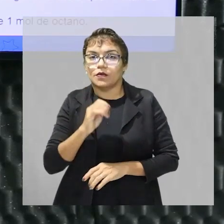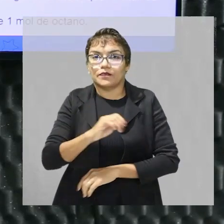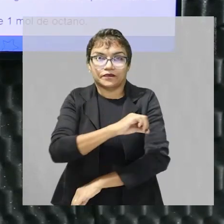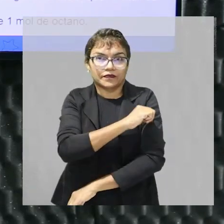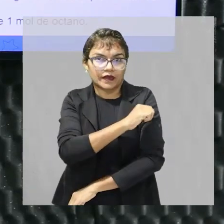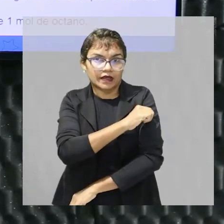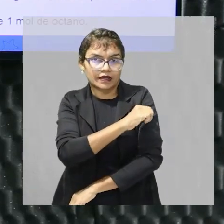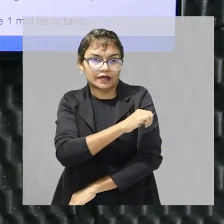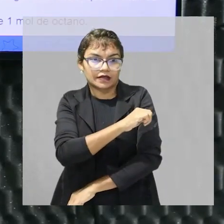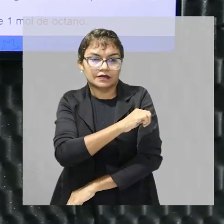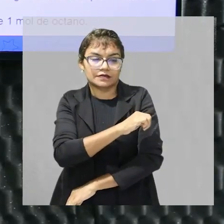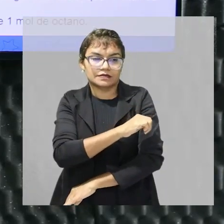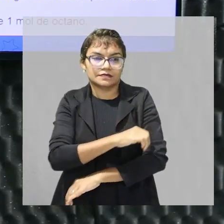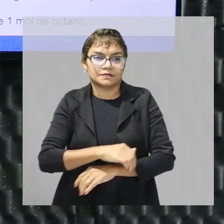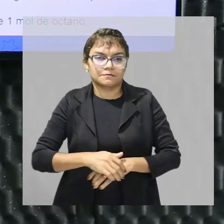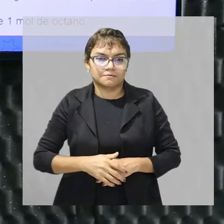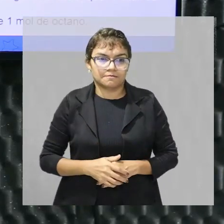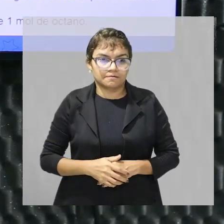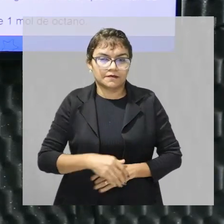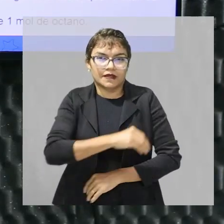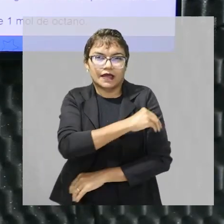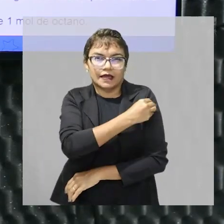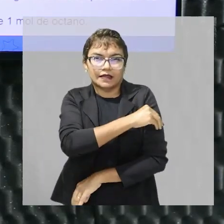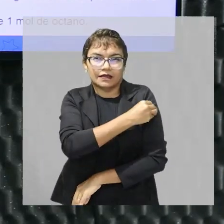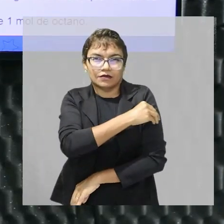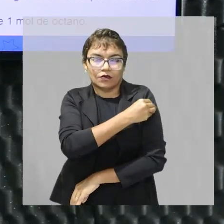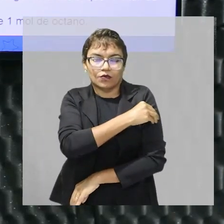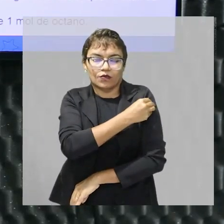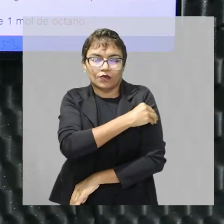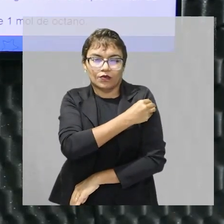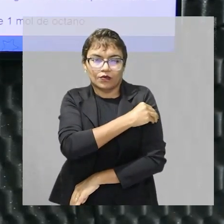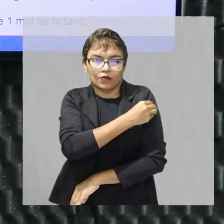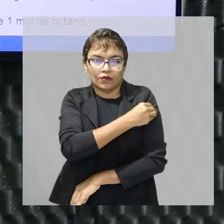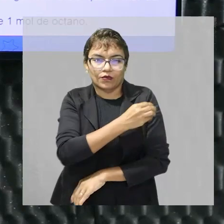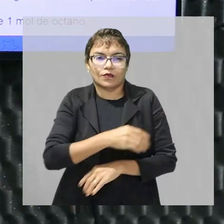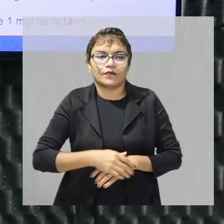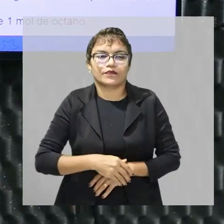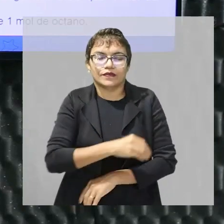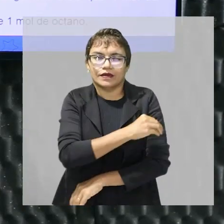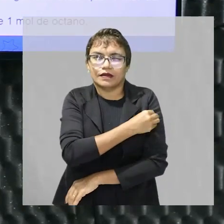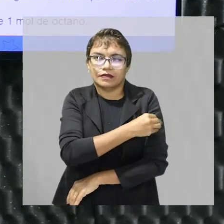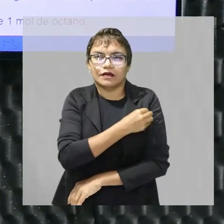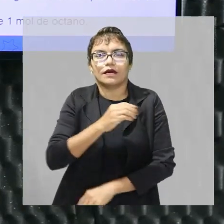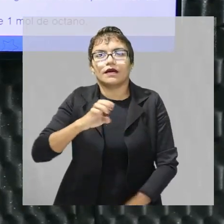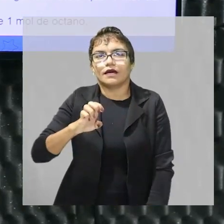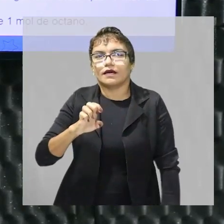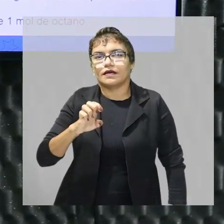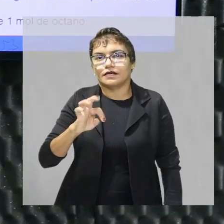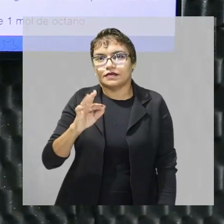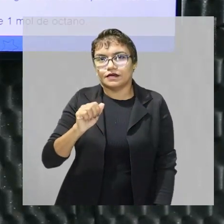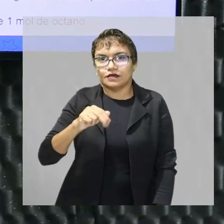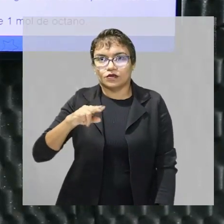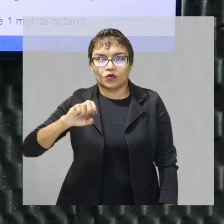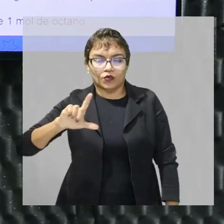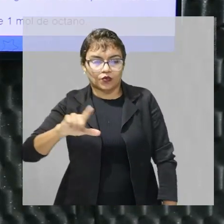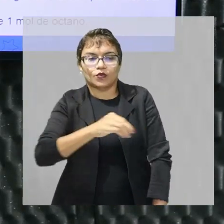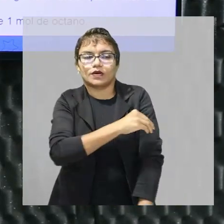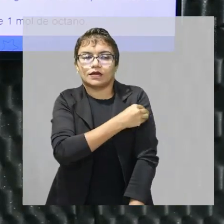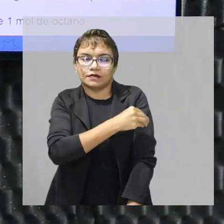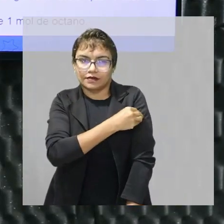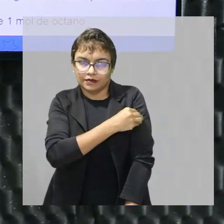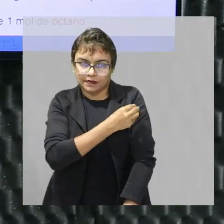2 carbonos, vou colocar aqui esse coeficiente 2, porque 2 vezes 1 vou ter 2 carbonos,